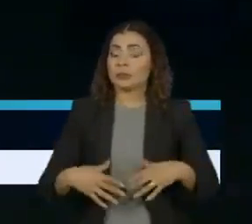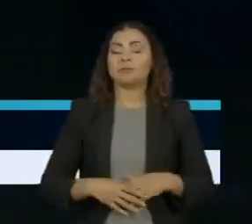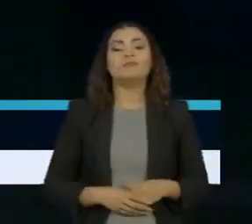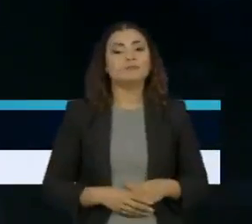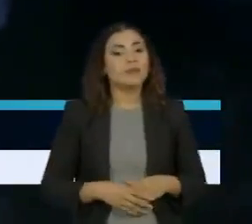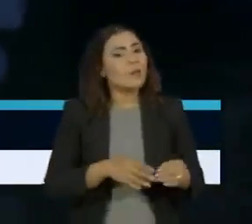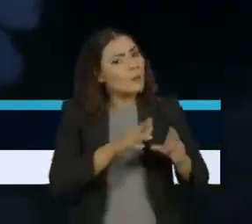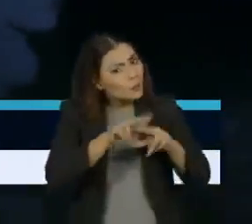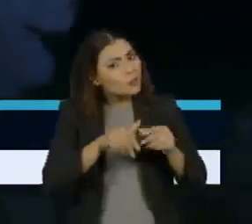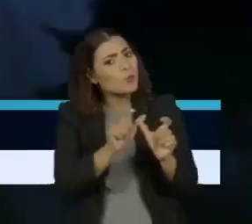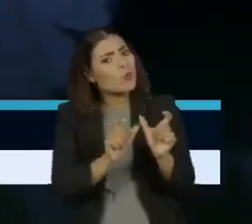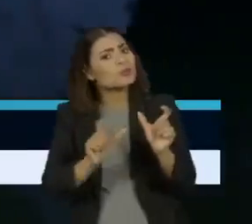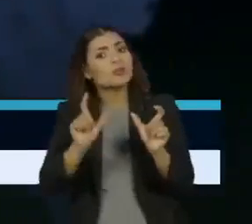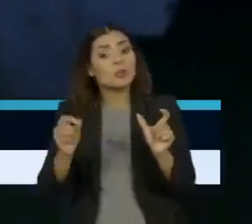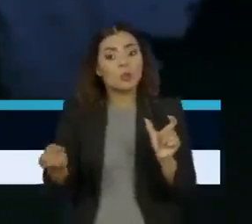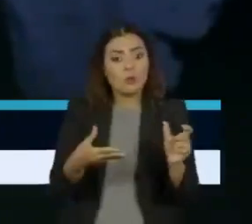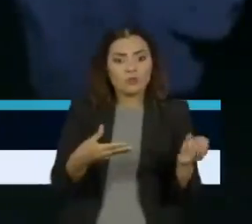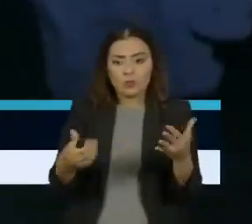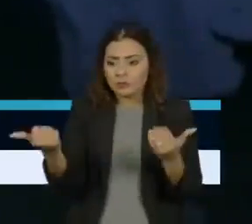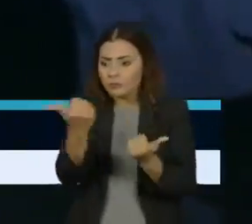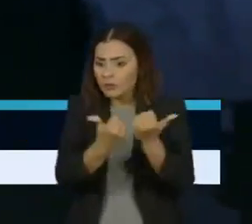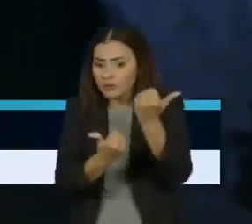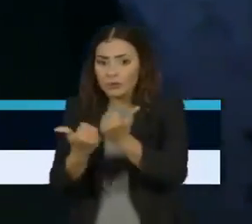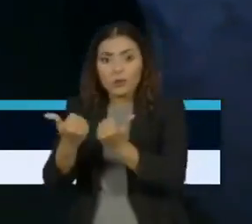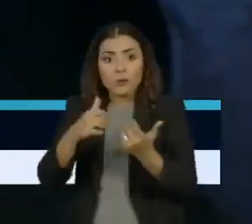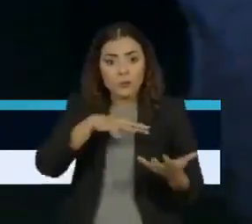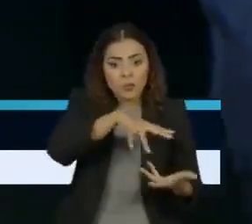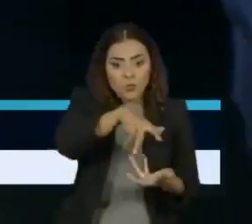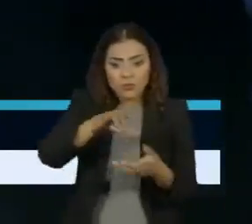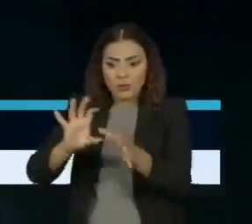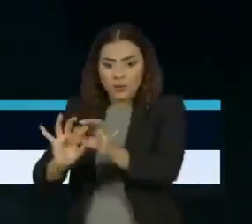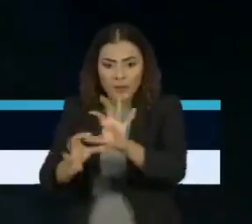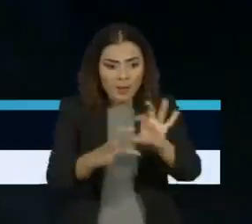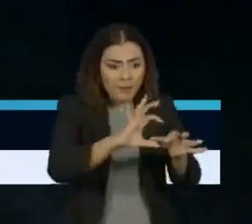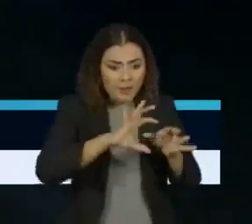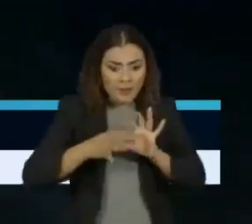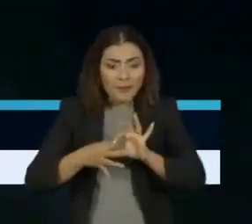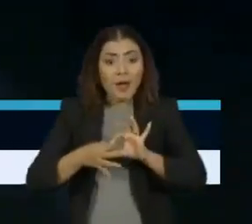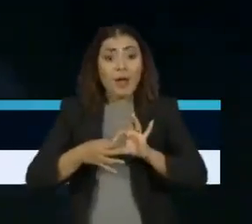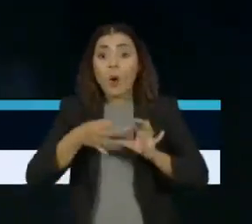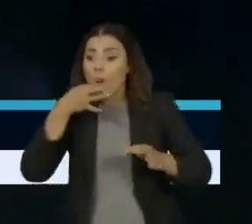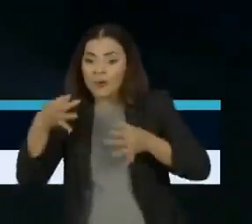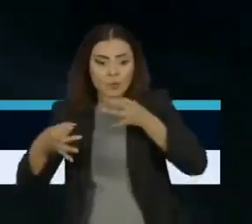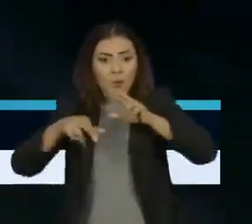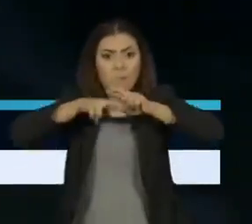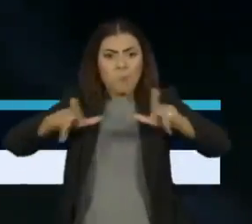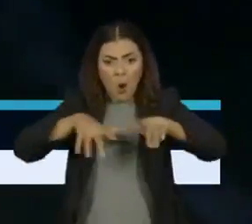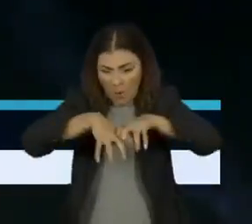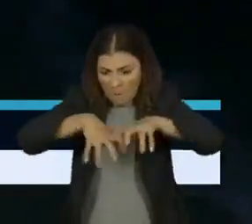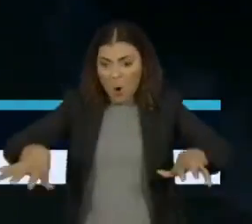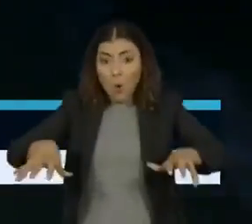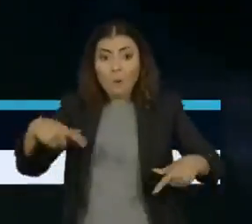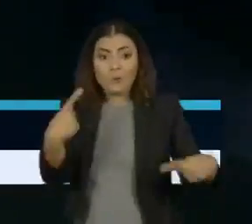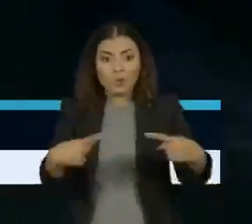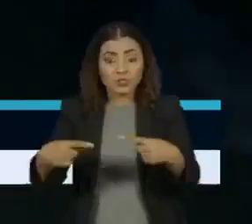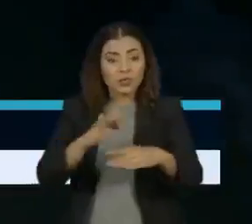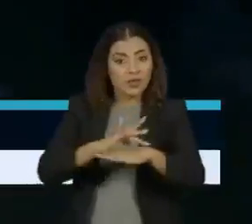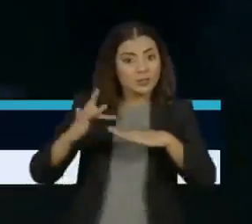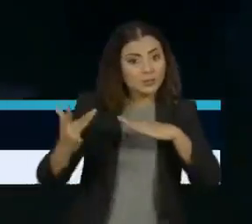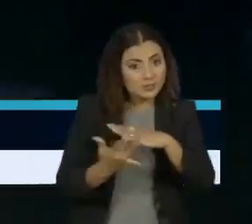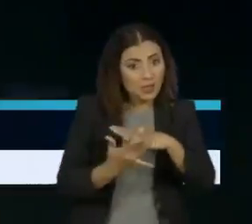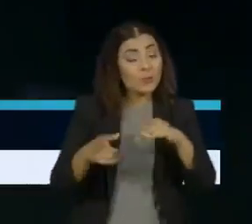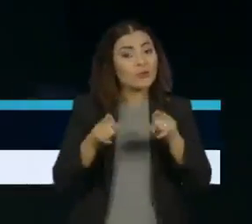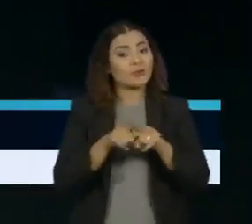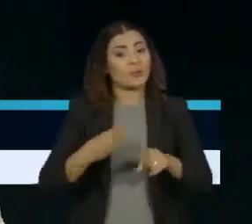Velhos conceitos deram lugar a novos. O planeta ficou mais conectado e a polarização de opiniões se disseminou na política, nas redes